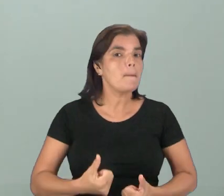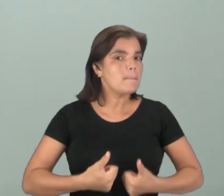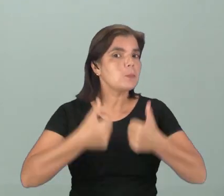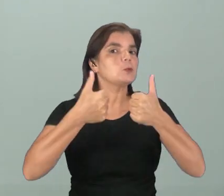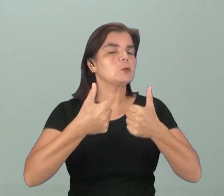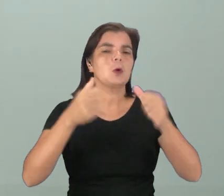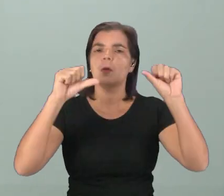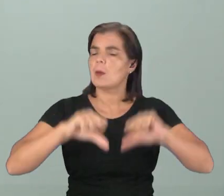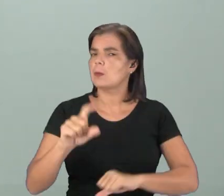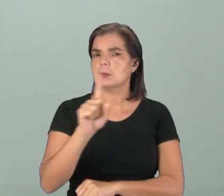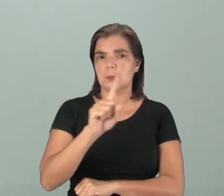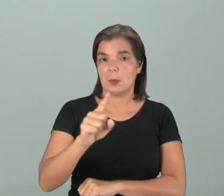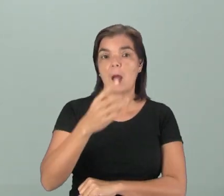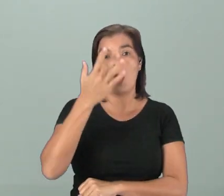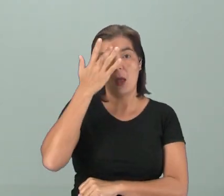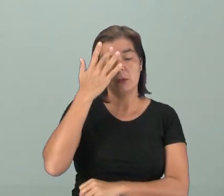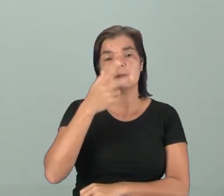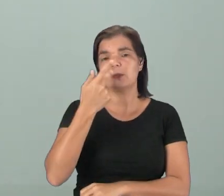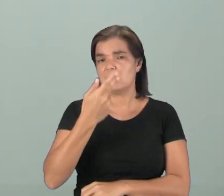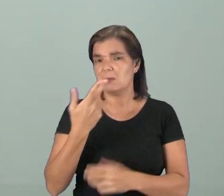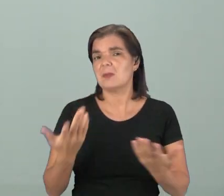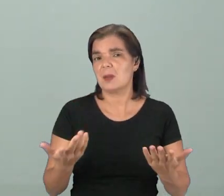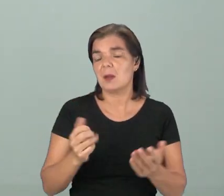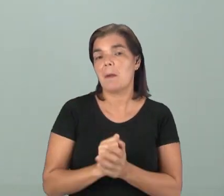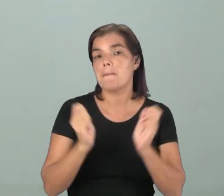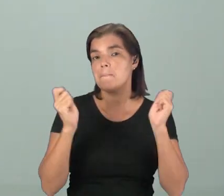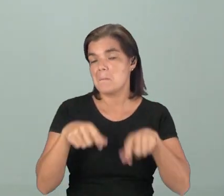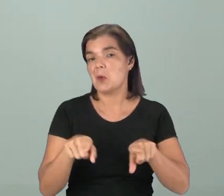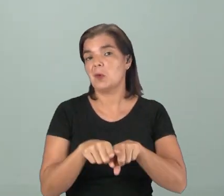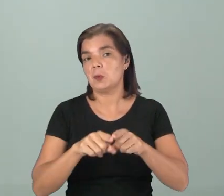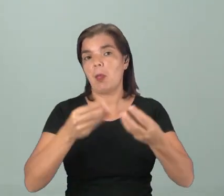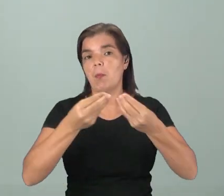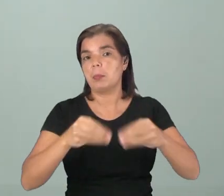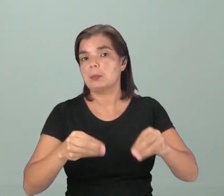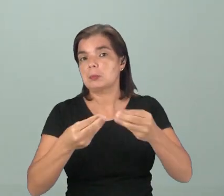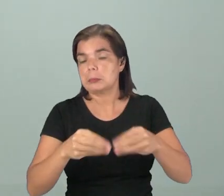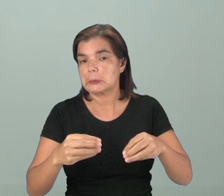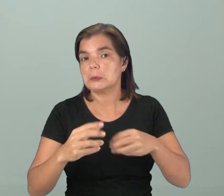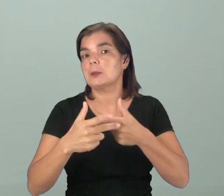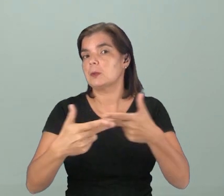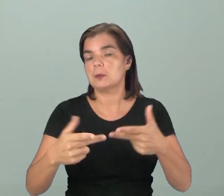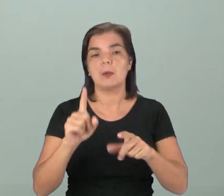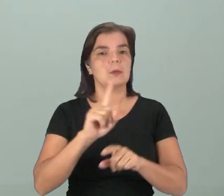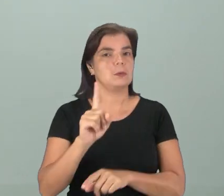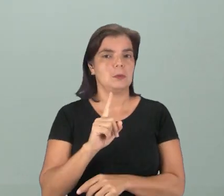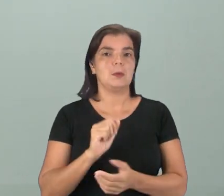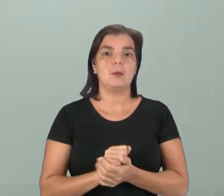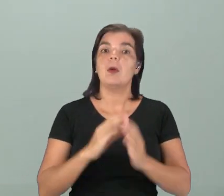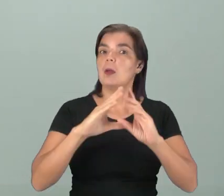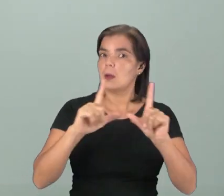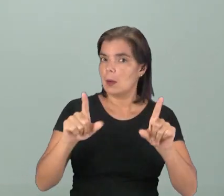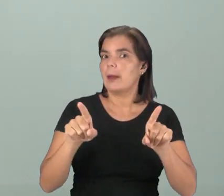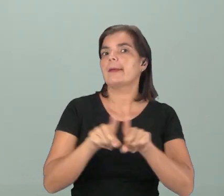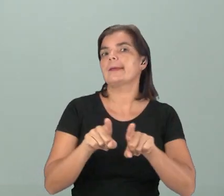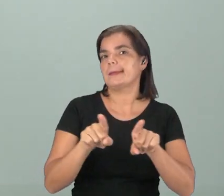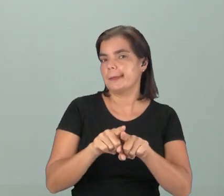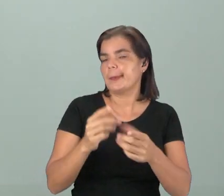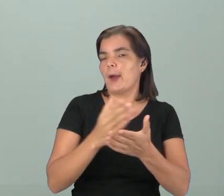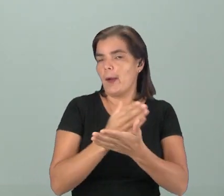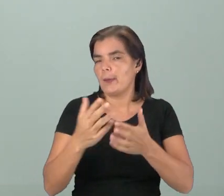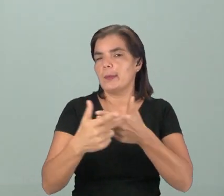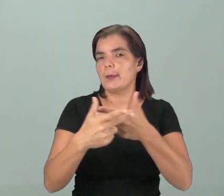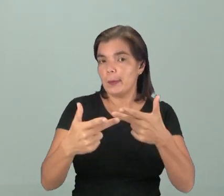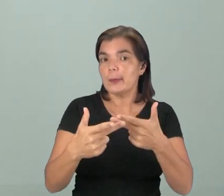negativo como algumas pessoas às vezes costumam pregar, que podem trazer prejuízo e tudo mais. Não é. Claro que às vezes você pode ter